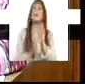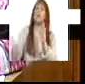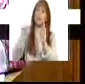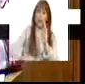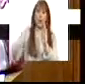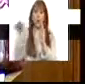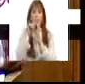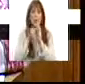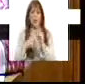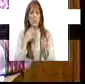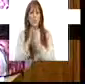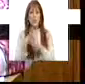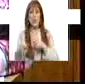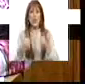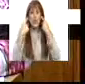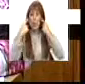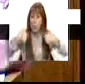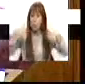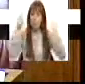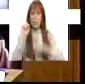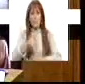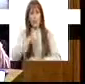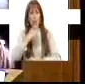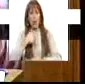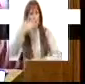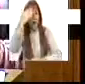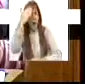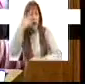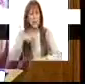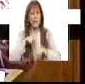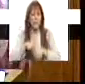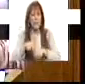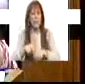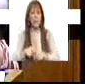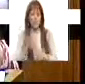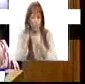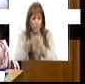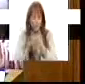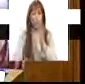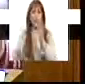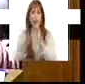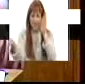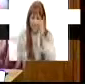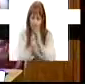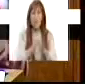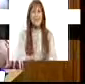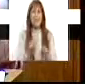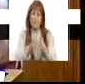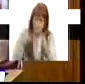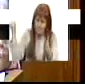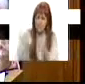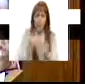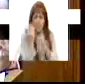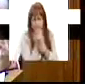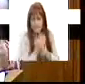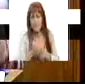também o princípio da exploração e da gestão pública da água, porque nós consideramos que ficar inscrito na lei significa vincular daqui